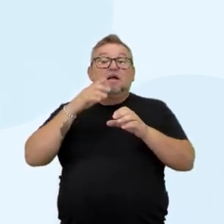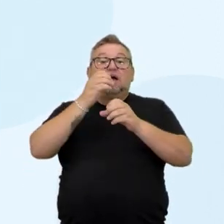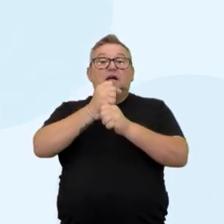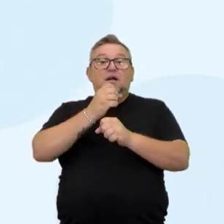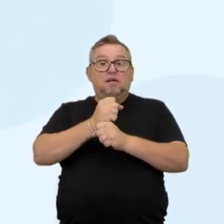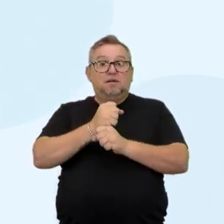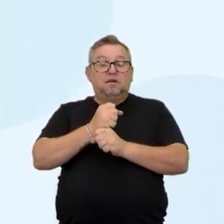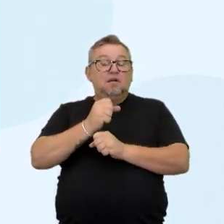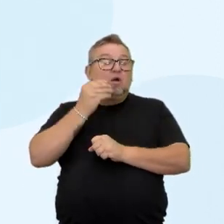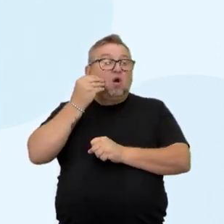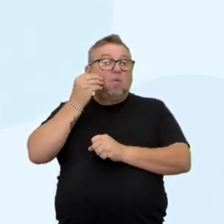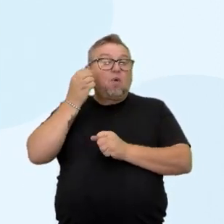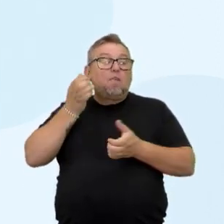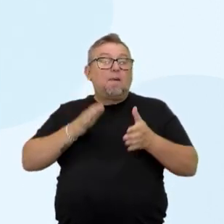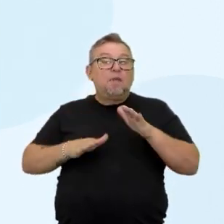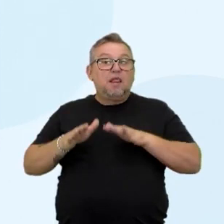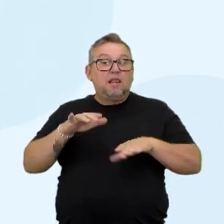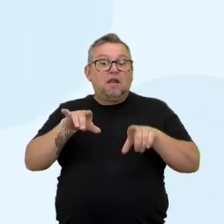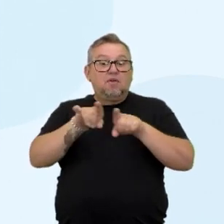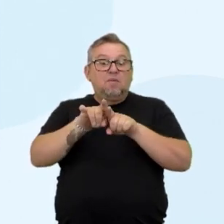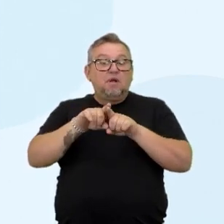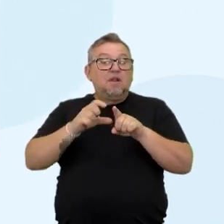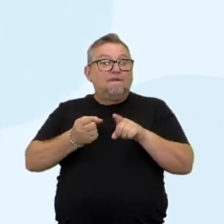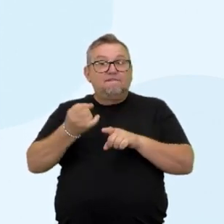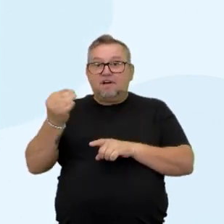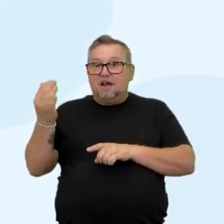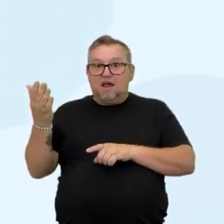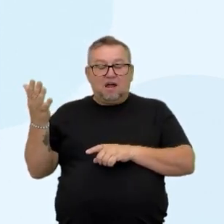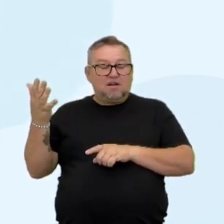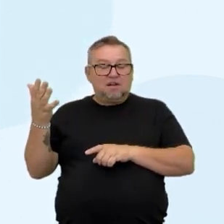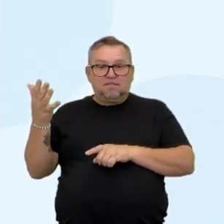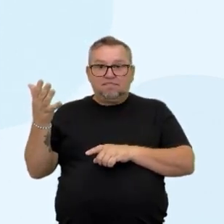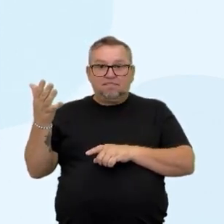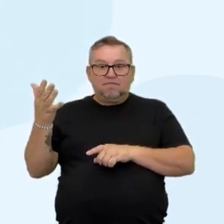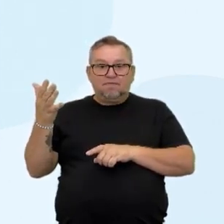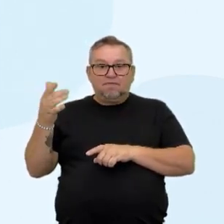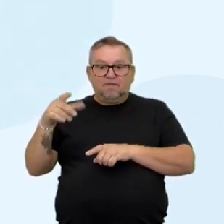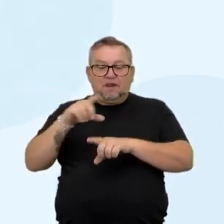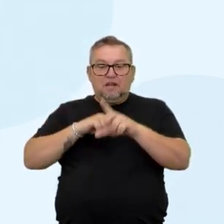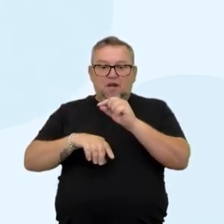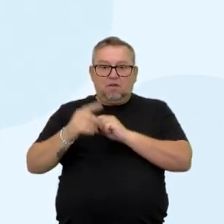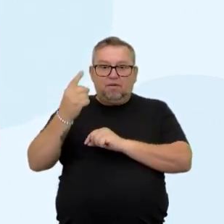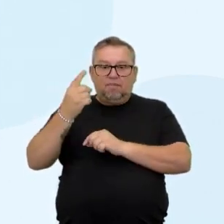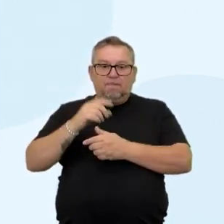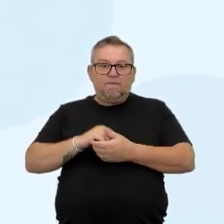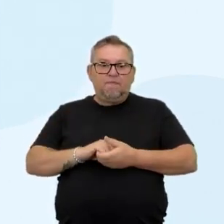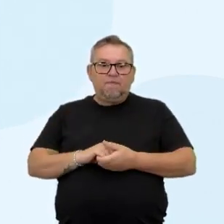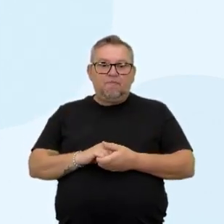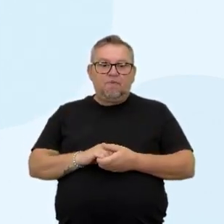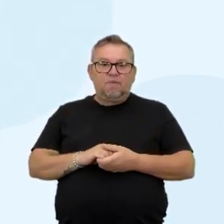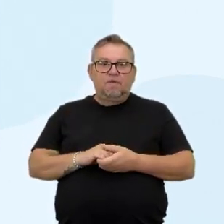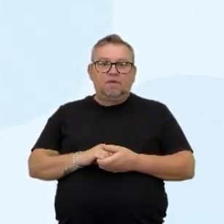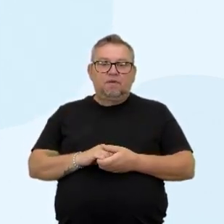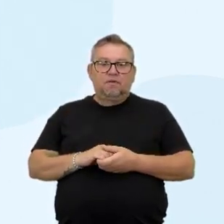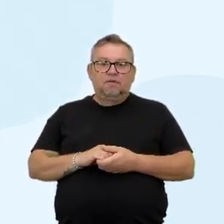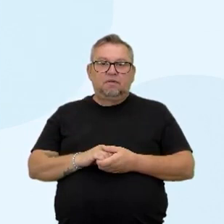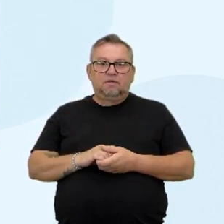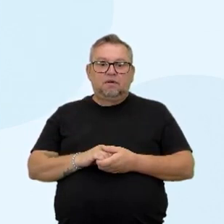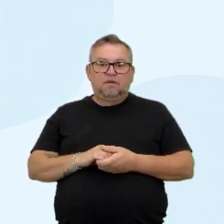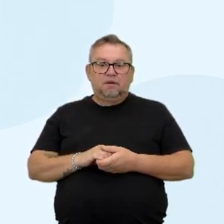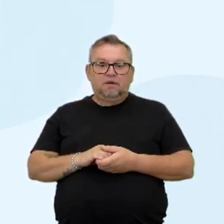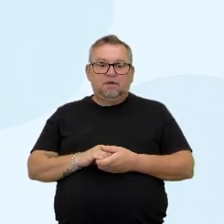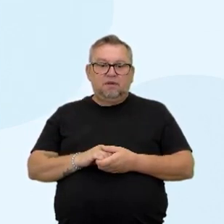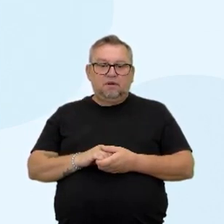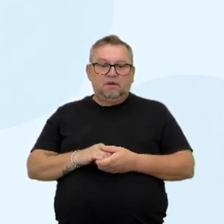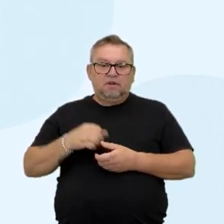calcular muitas probabilidades aqui, né, Osmar? Muitas delas. Muitas. Quer escolher uma probabilidade? Pode ser. Escolhe aí.